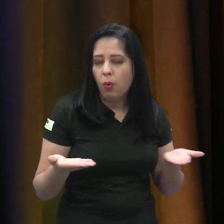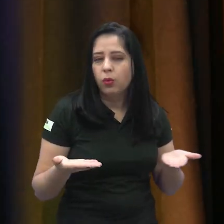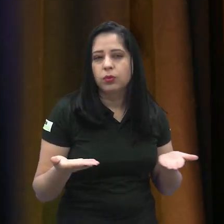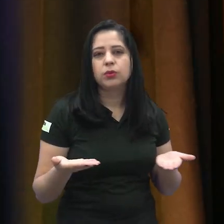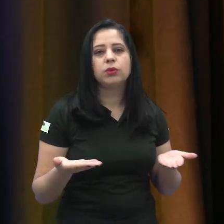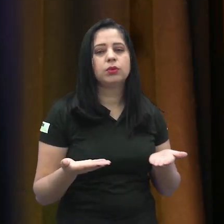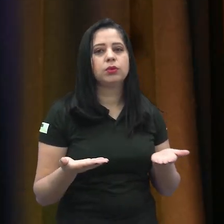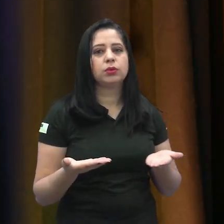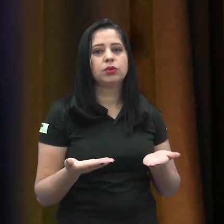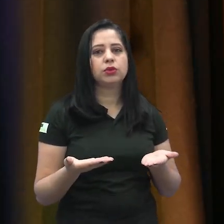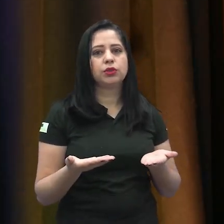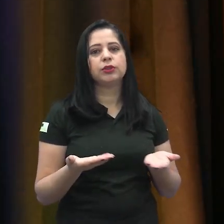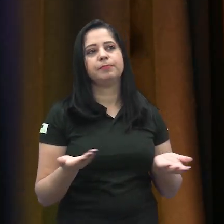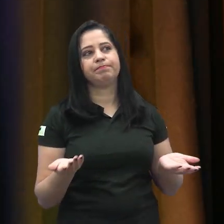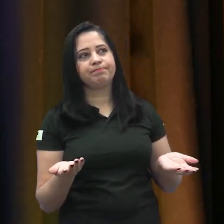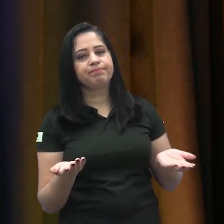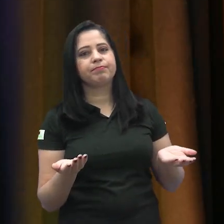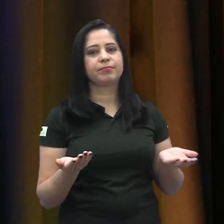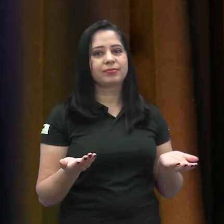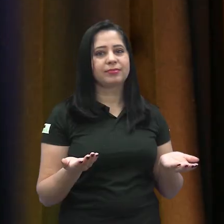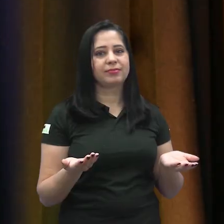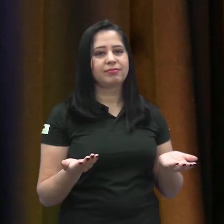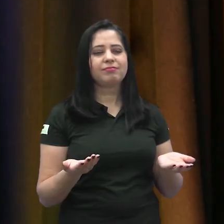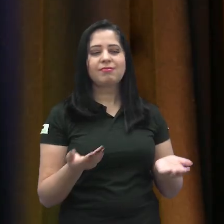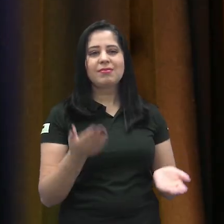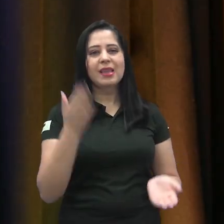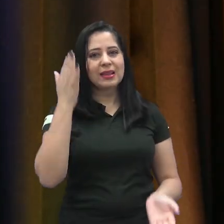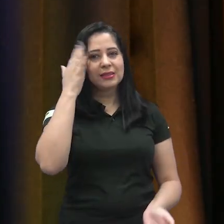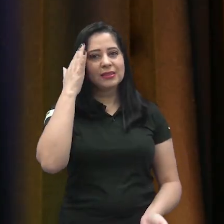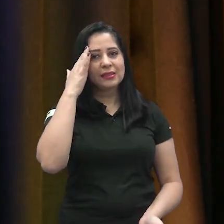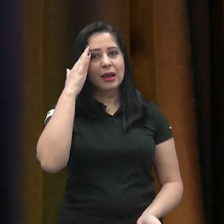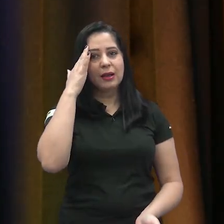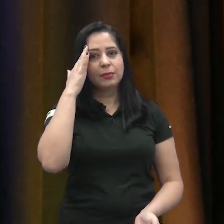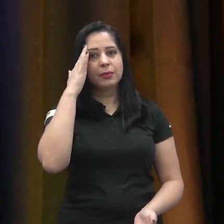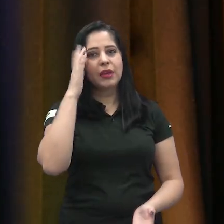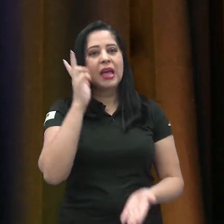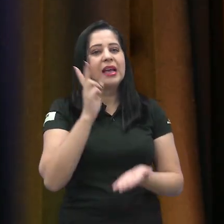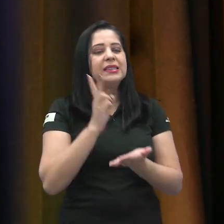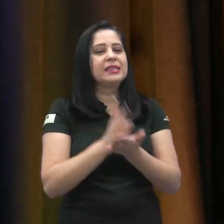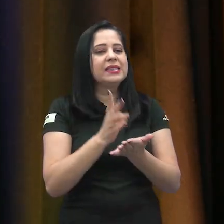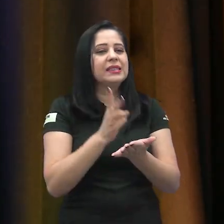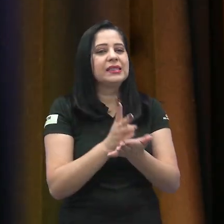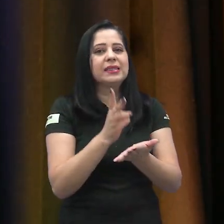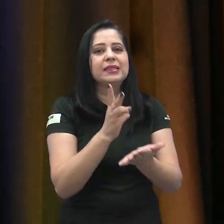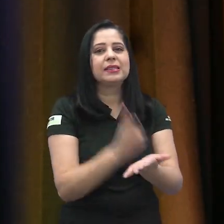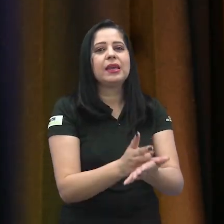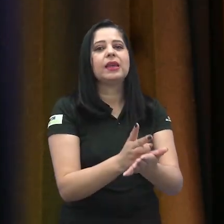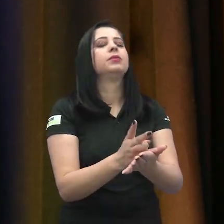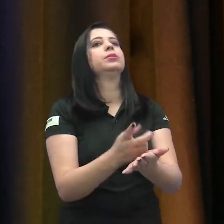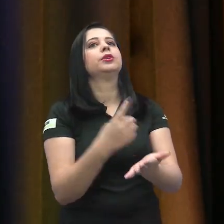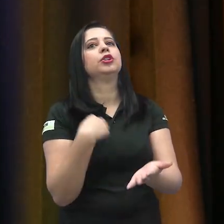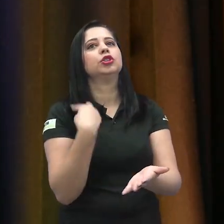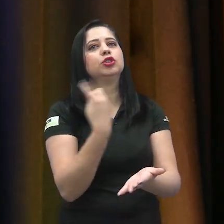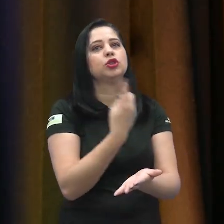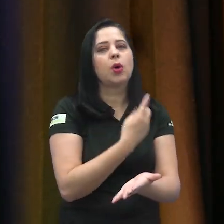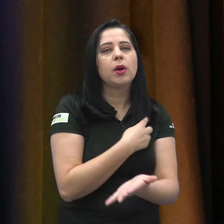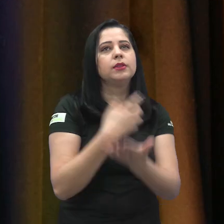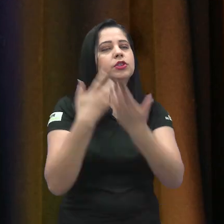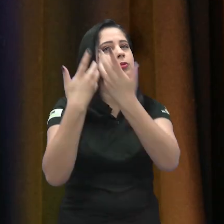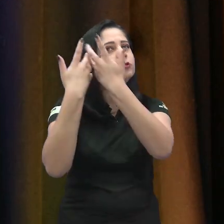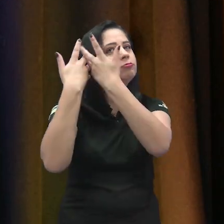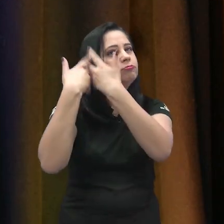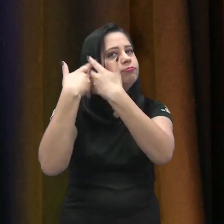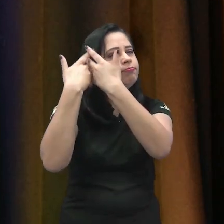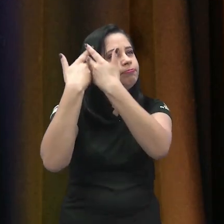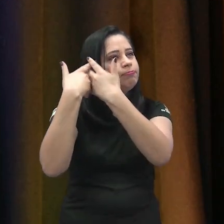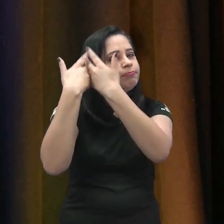que hoje, eu acho que devido à questão da Matrix, que está sempre nos convidando, né, a aliar-se a